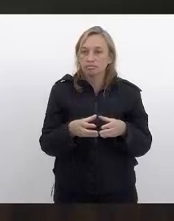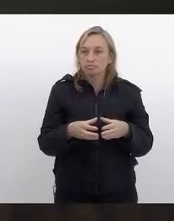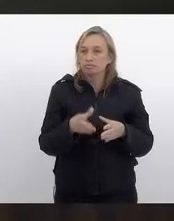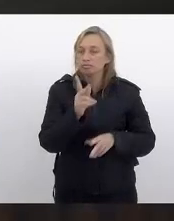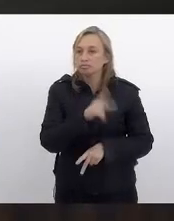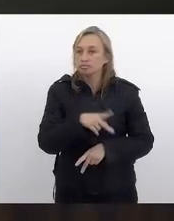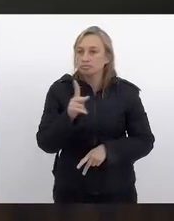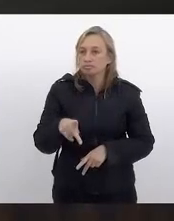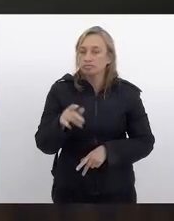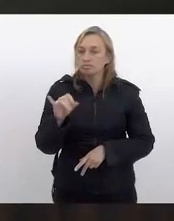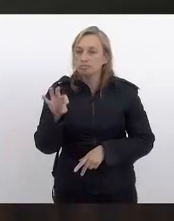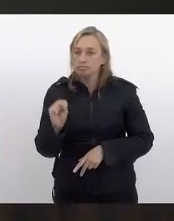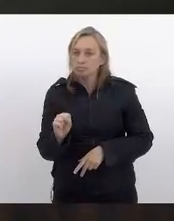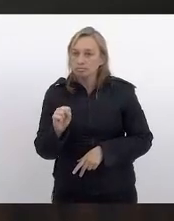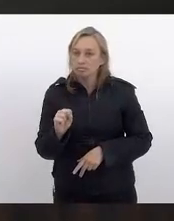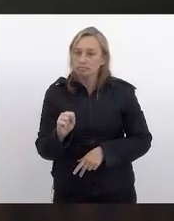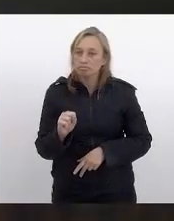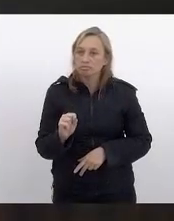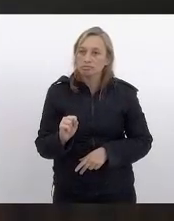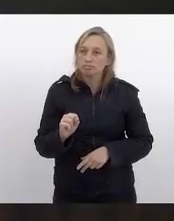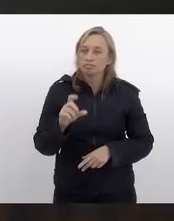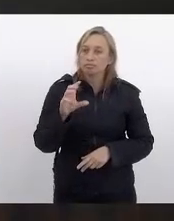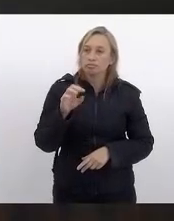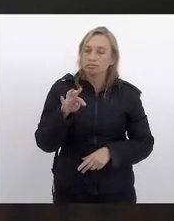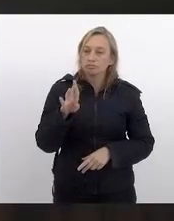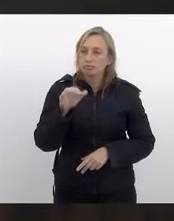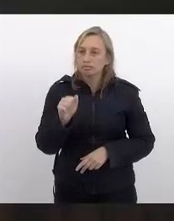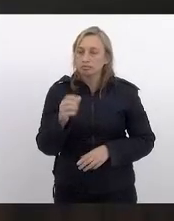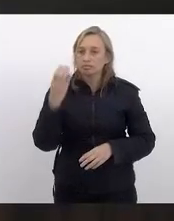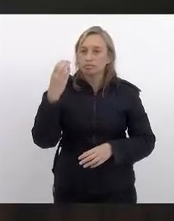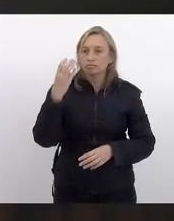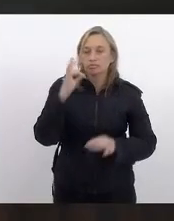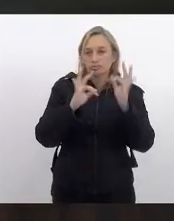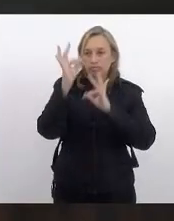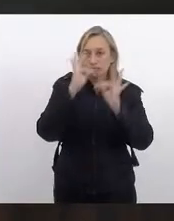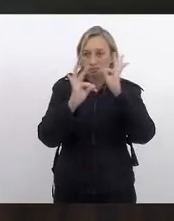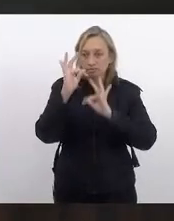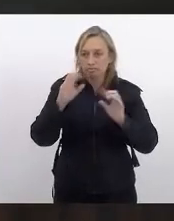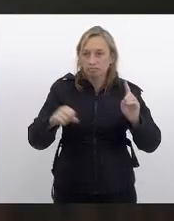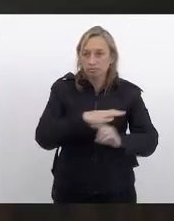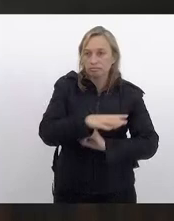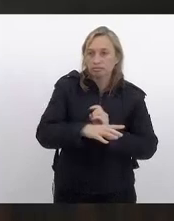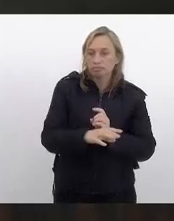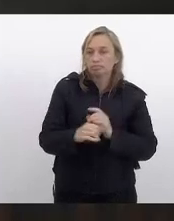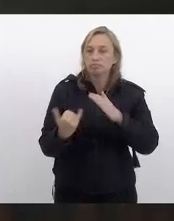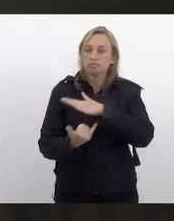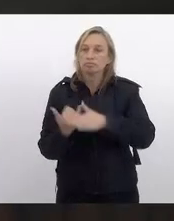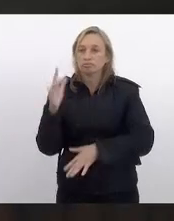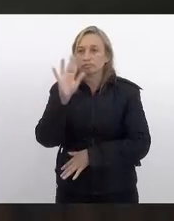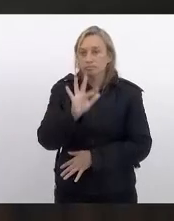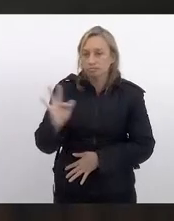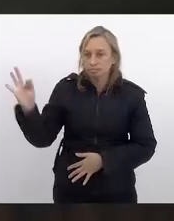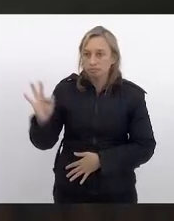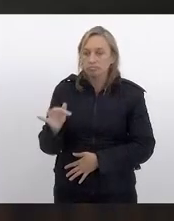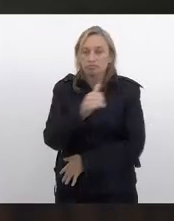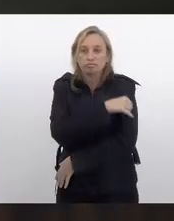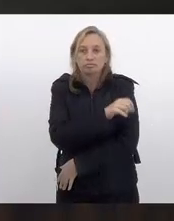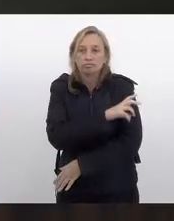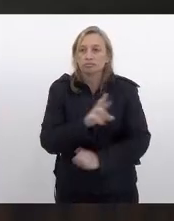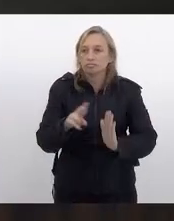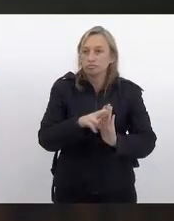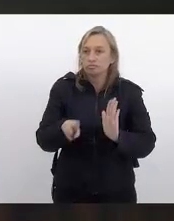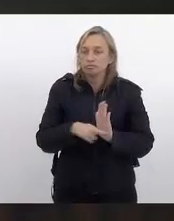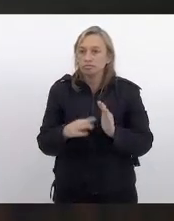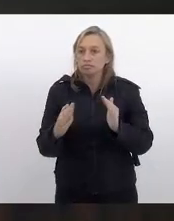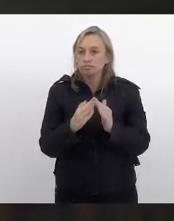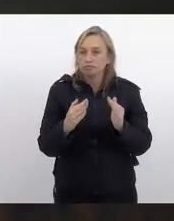e bolsistas da incubadora de tecnologias sociais do Instituto Federal do Rio de Janeiro pareceres da comissão de normas